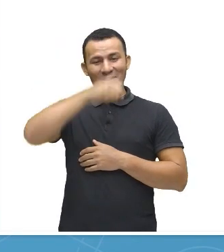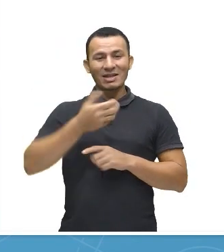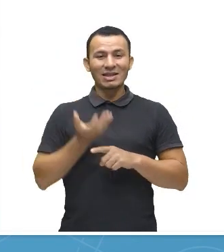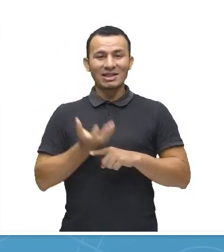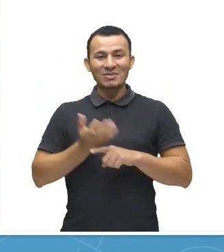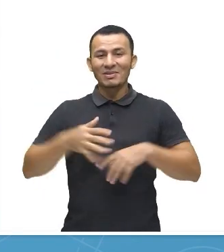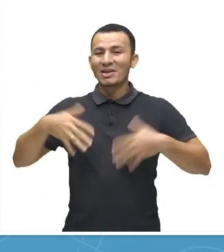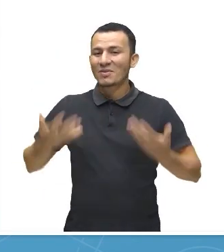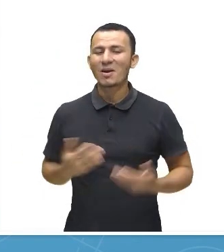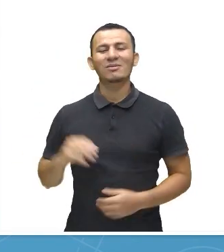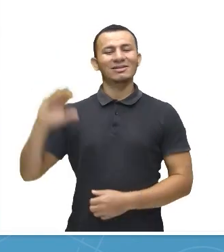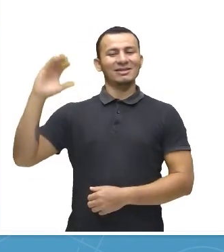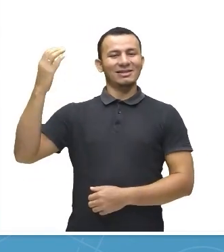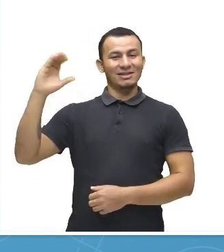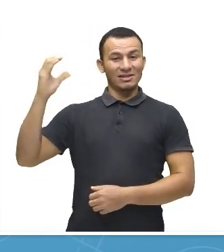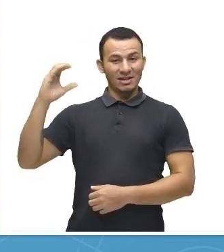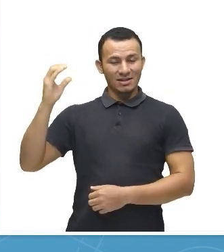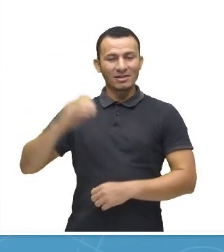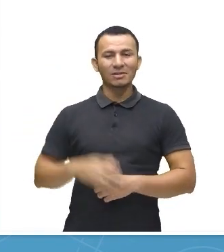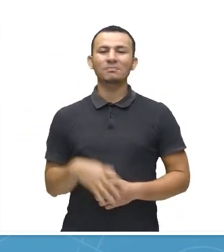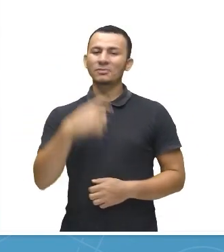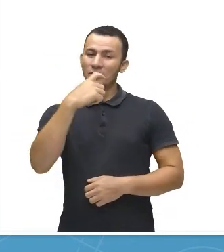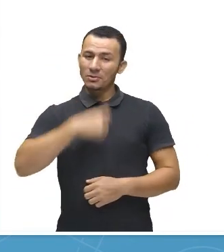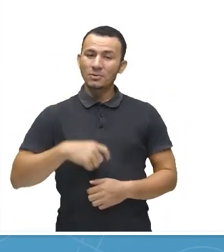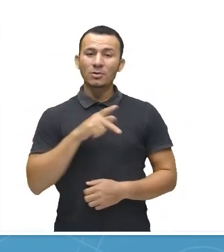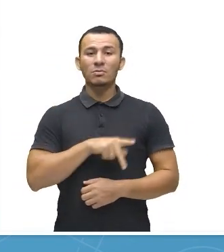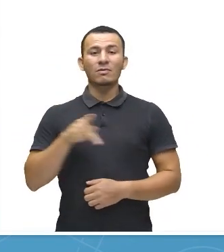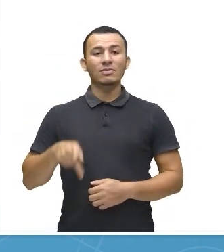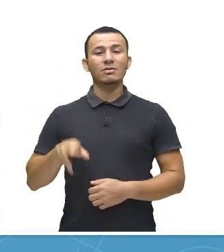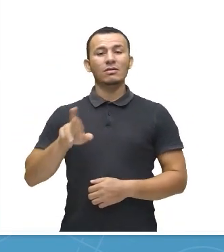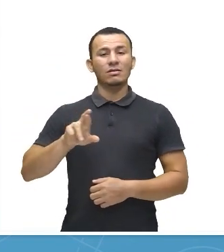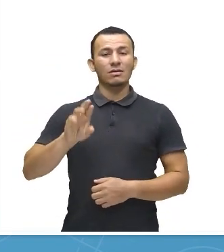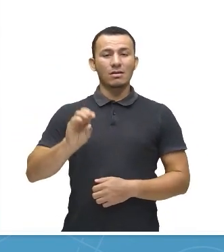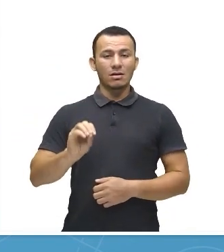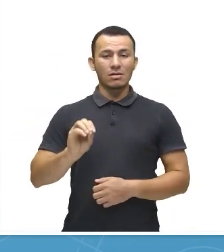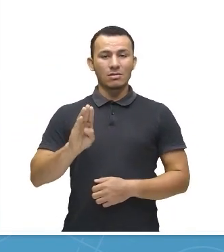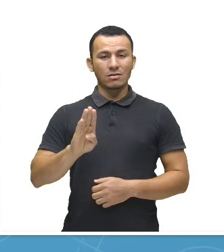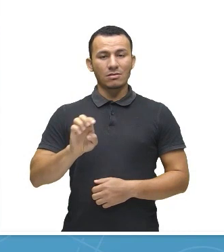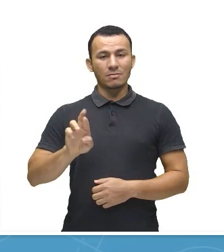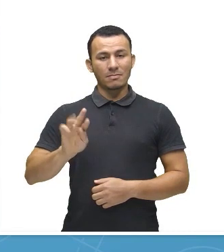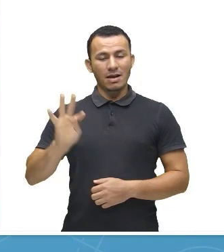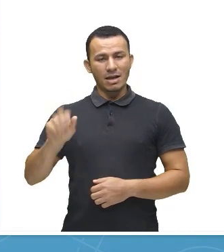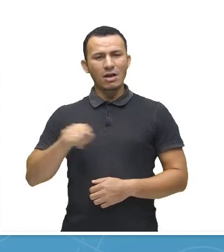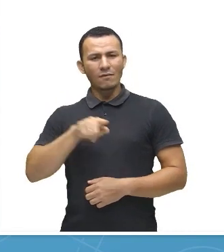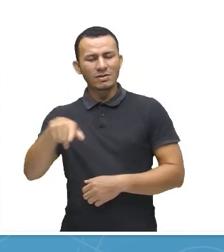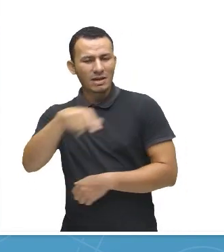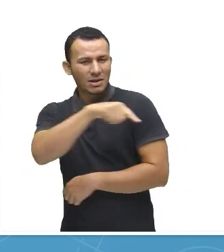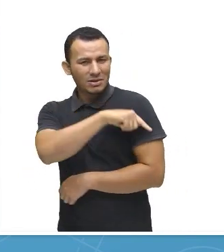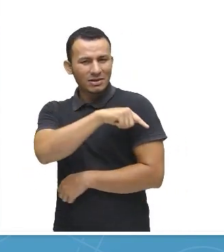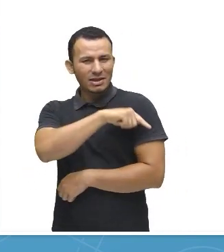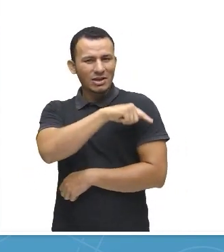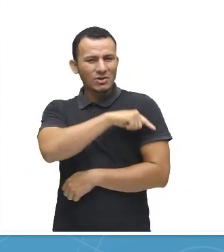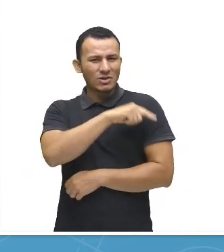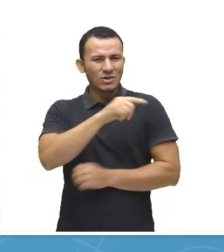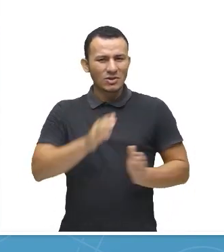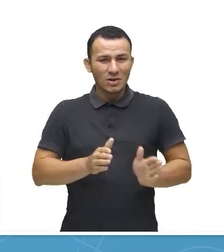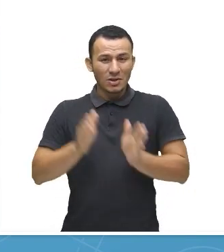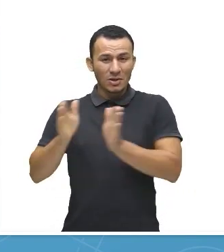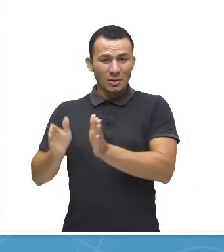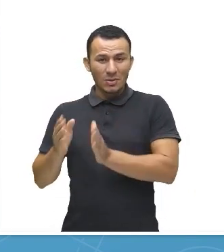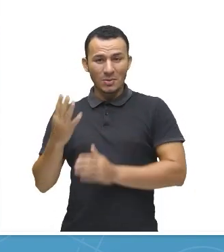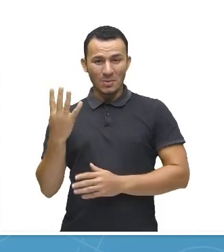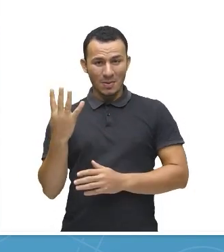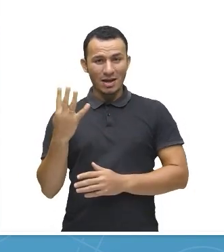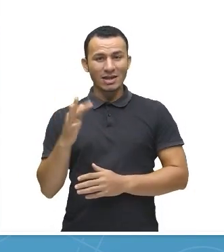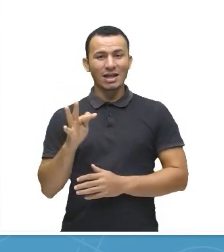existe, ciências. Eu sou a professora Roberta Prestes e se você é aluno do 7º ano da 4ª fase do Avançar, essa